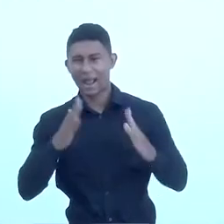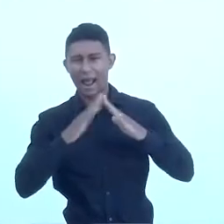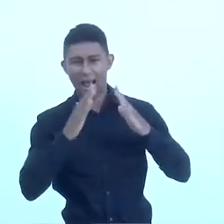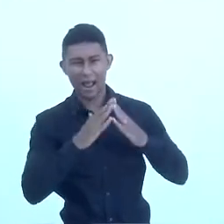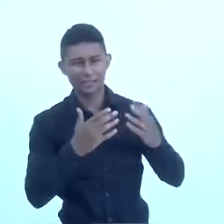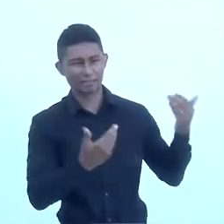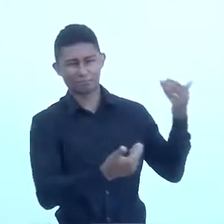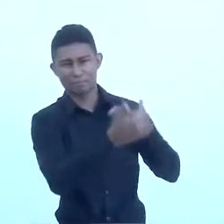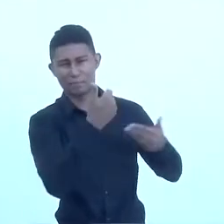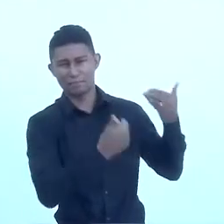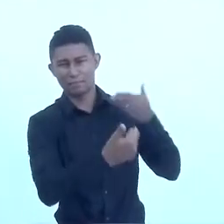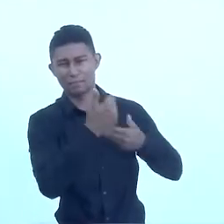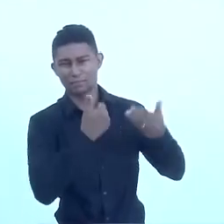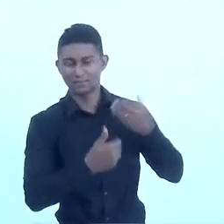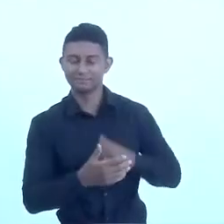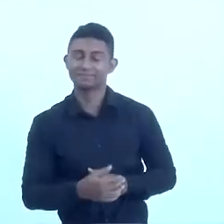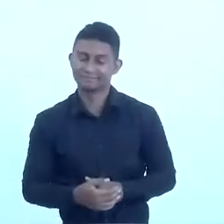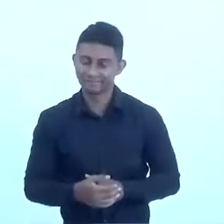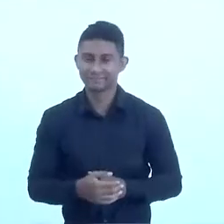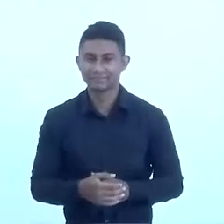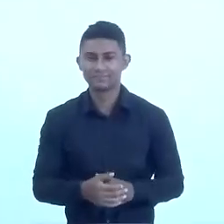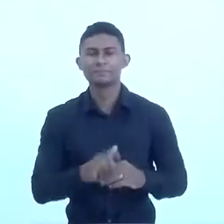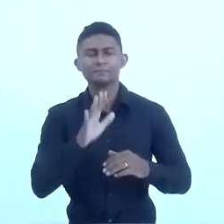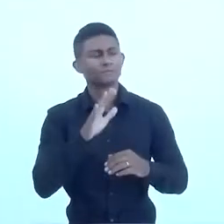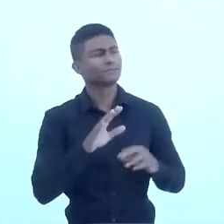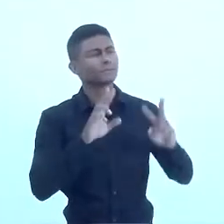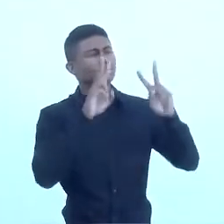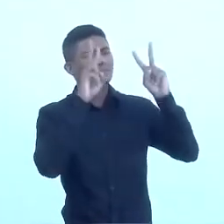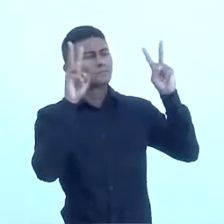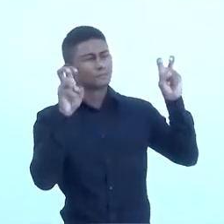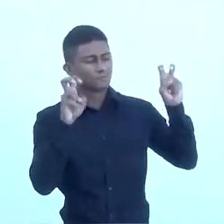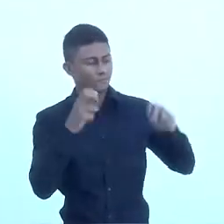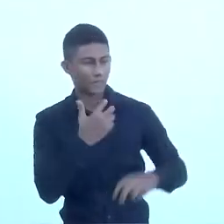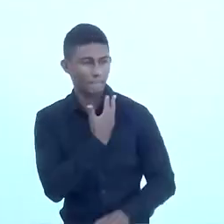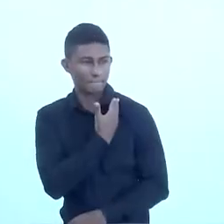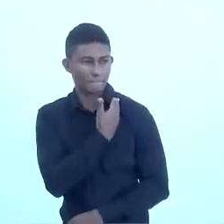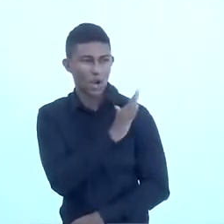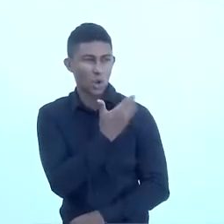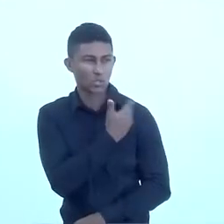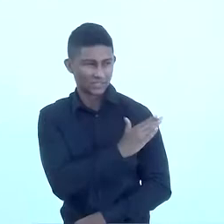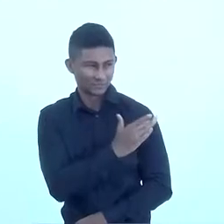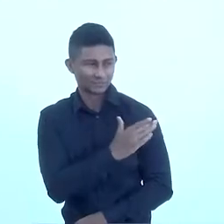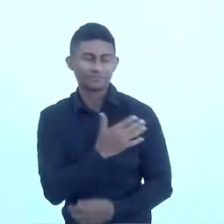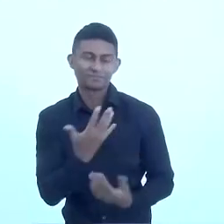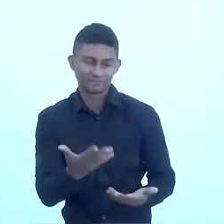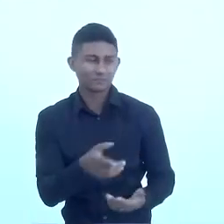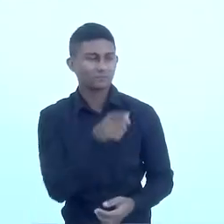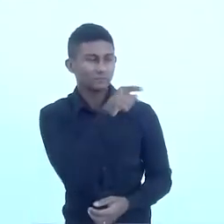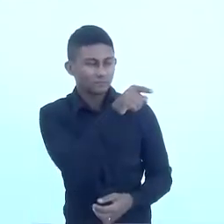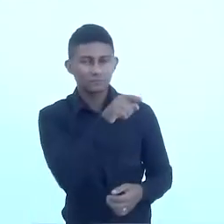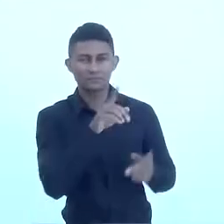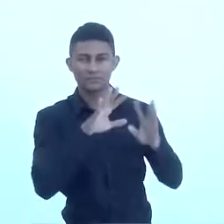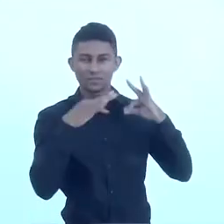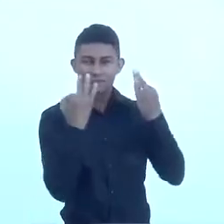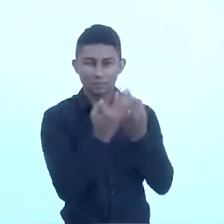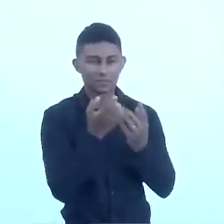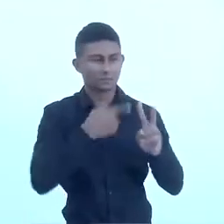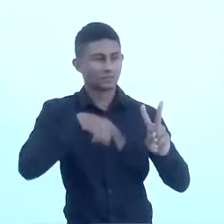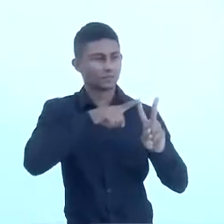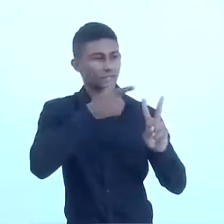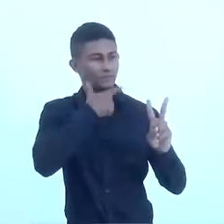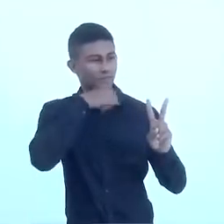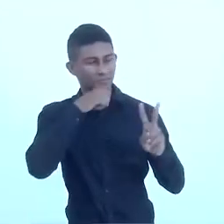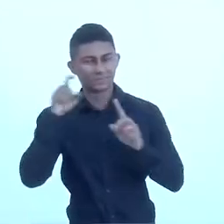mesmo. Paulo, preconceito. Você é um cara que vem de um pai camponês,